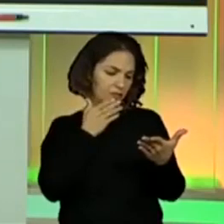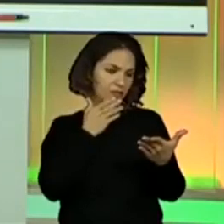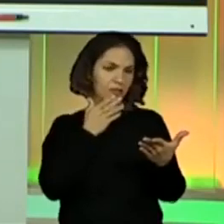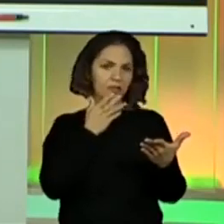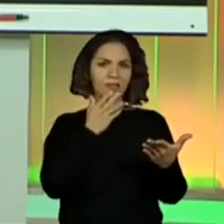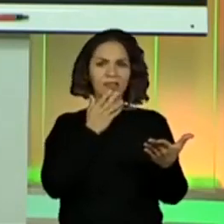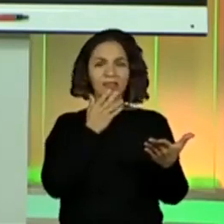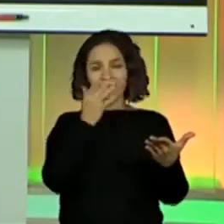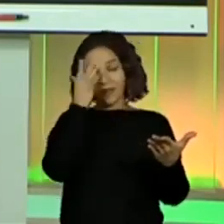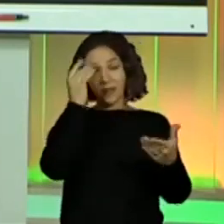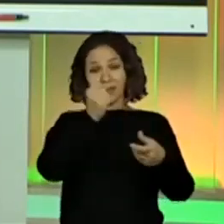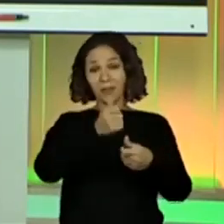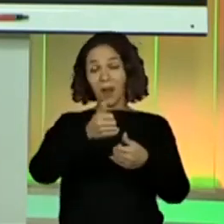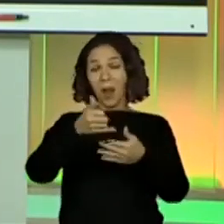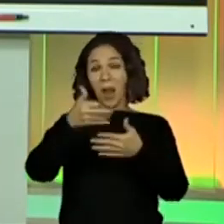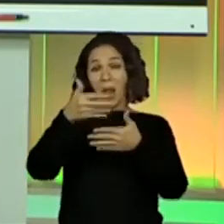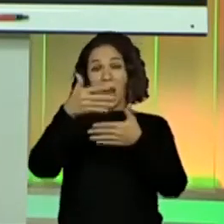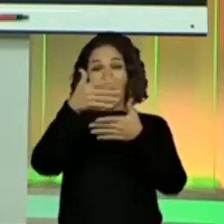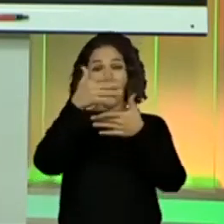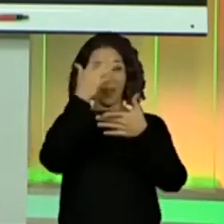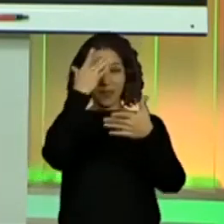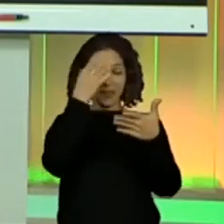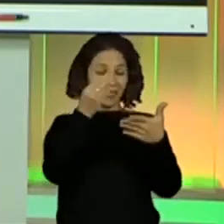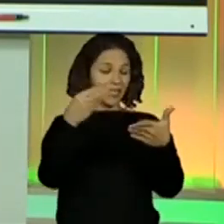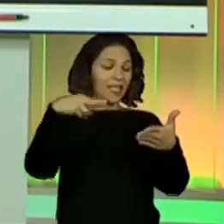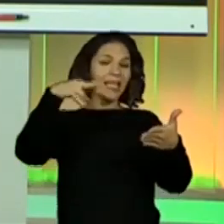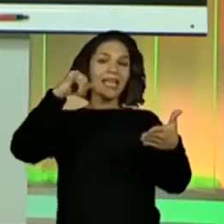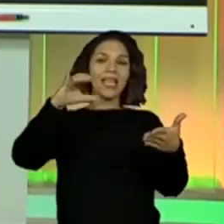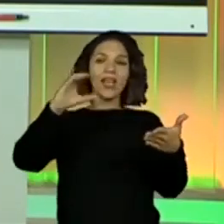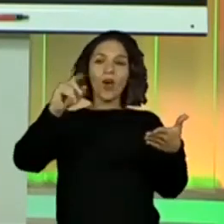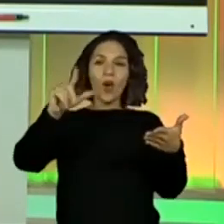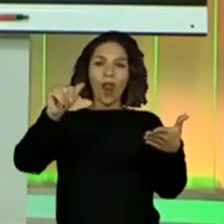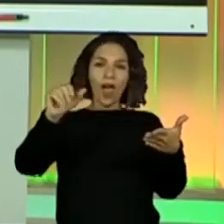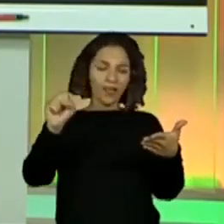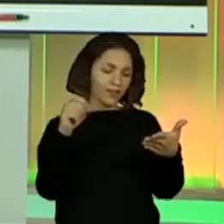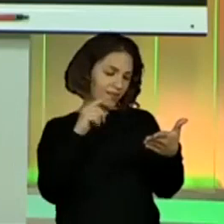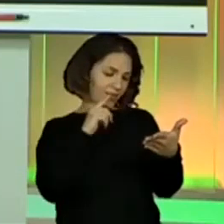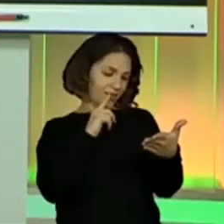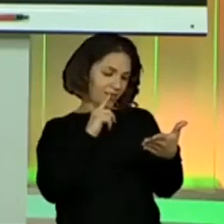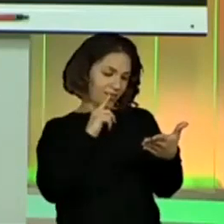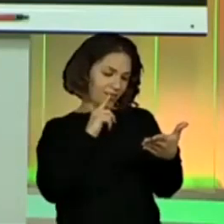Nossa, gente, tem tanta gente aqui, deixa eu ver. O Nicolas.